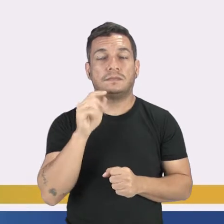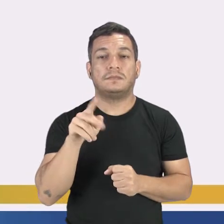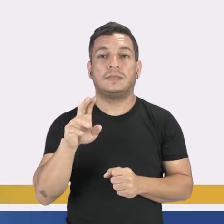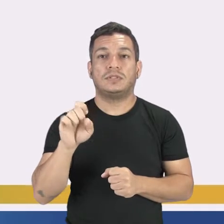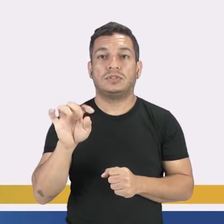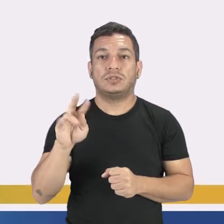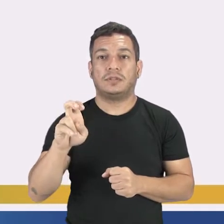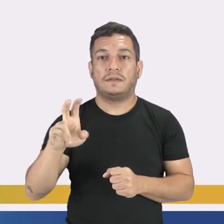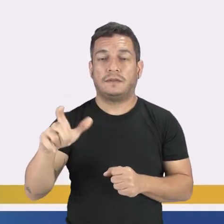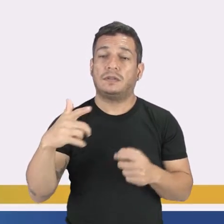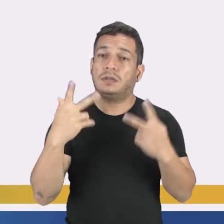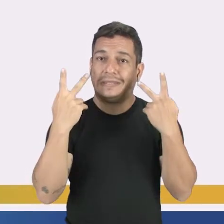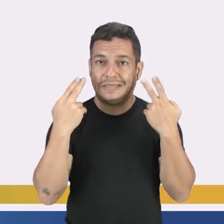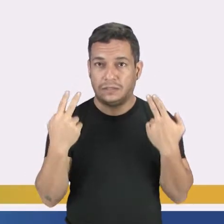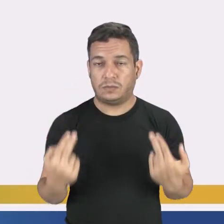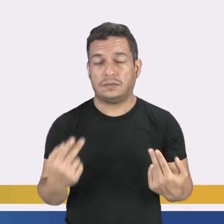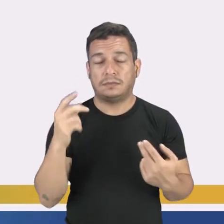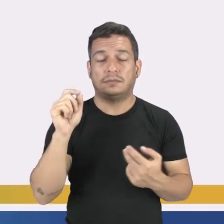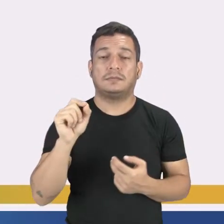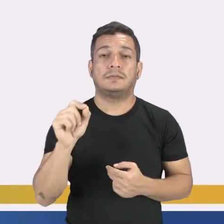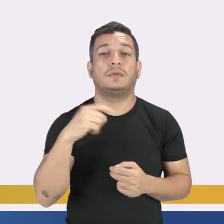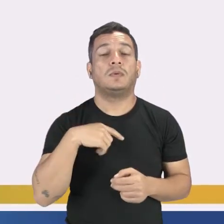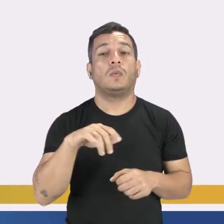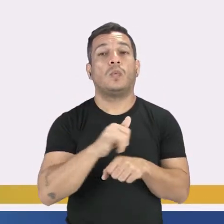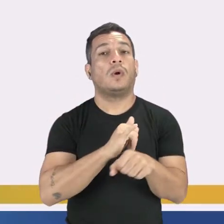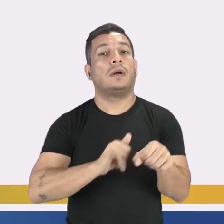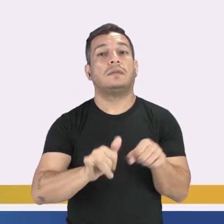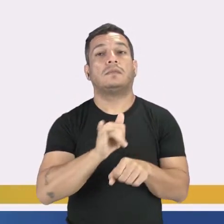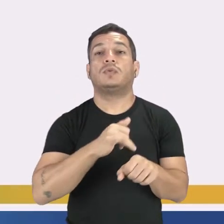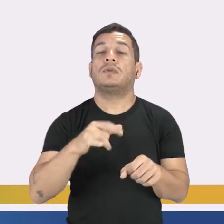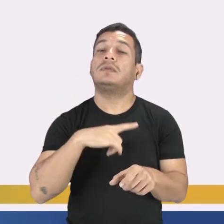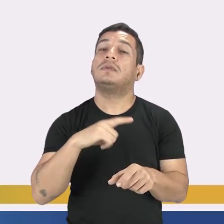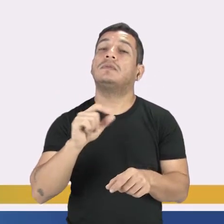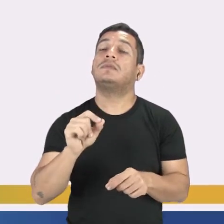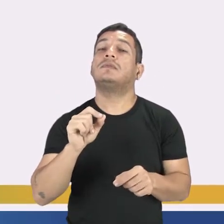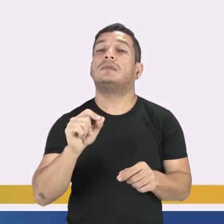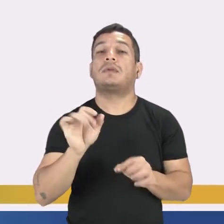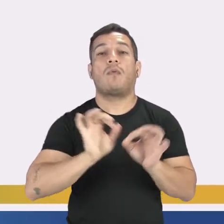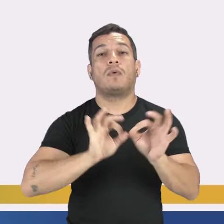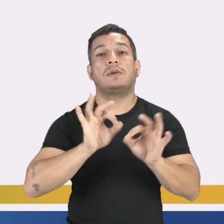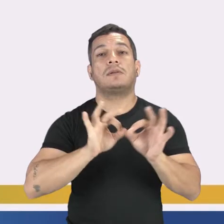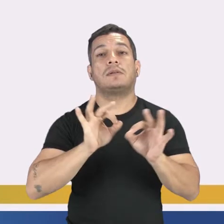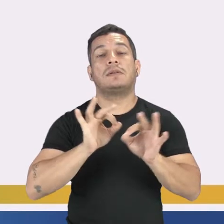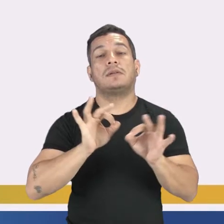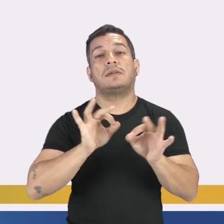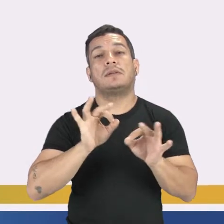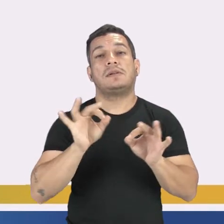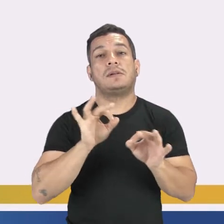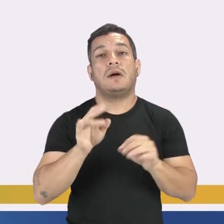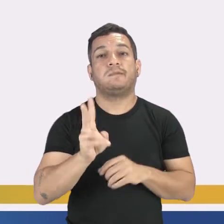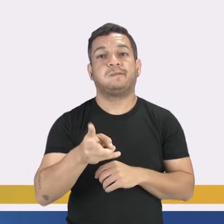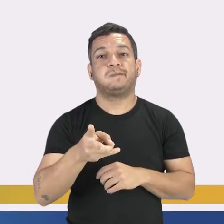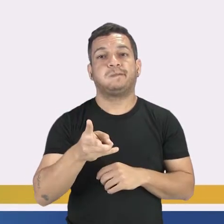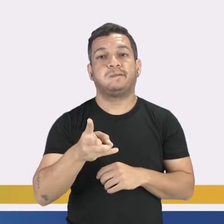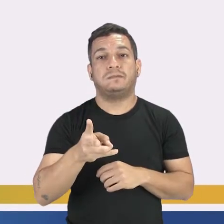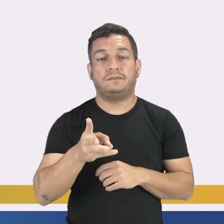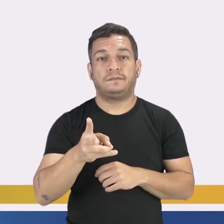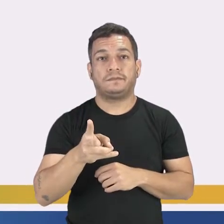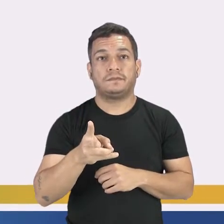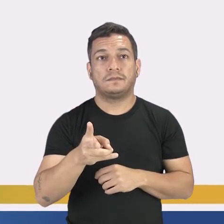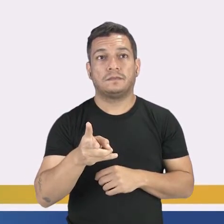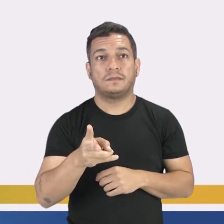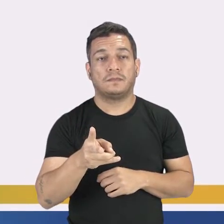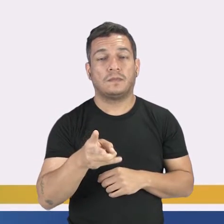estáveis. Então, naturalmente, o átomo ele tende a se organizar e se estabilizar. Então,